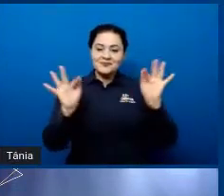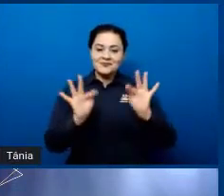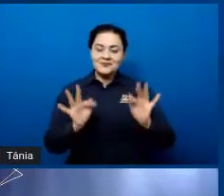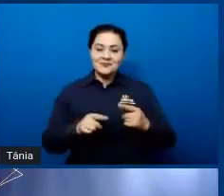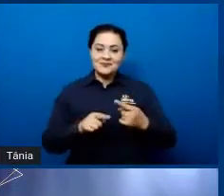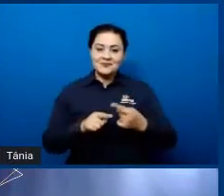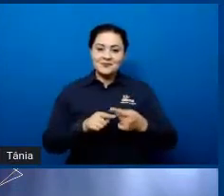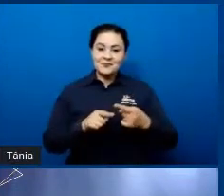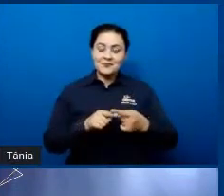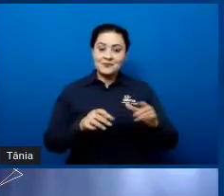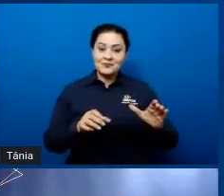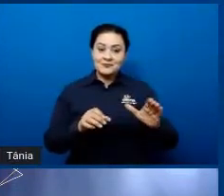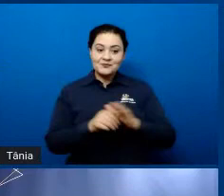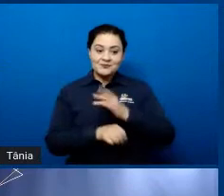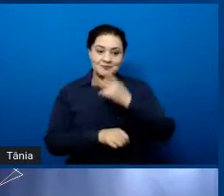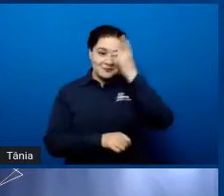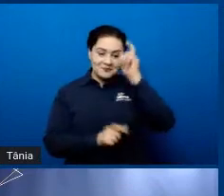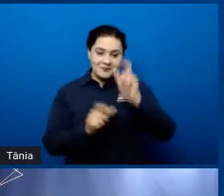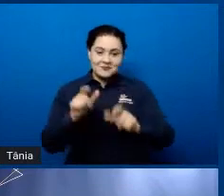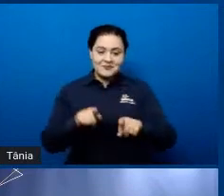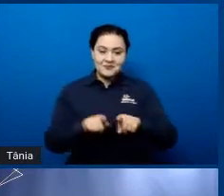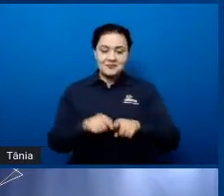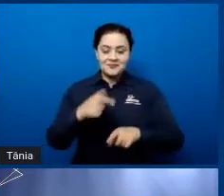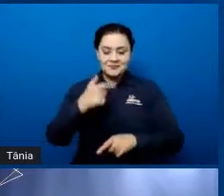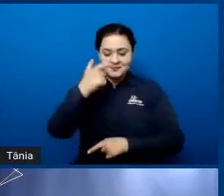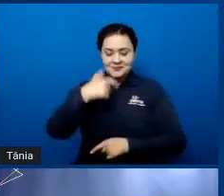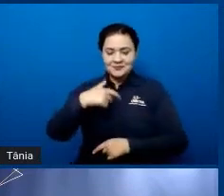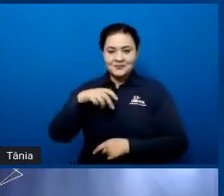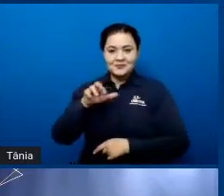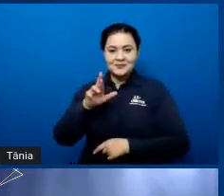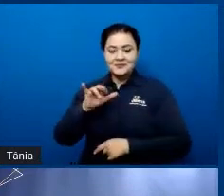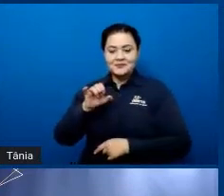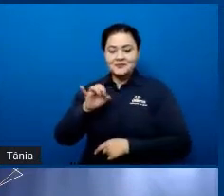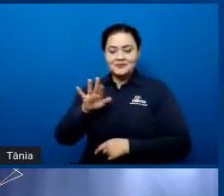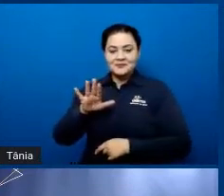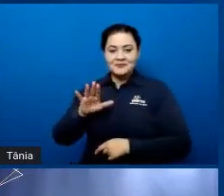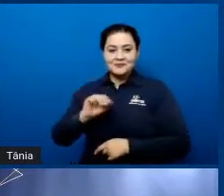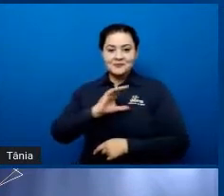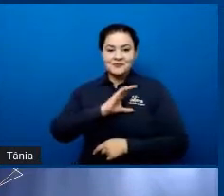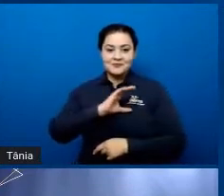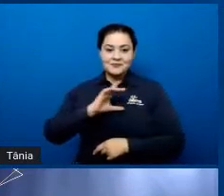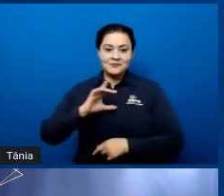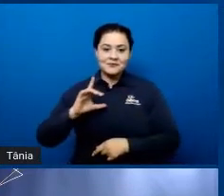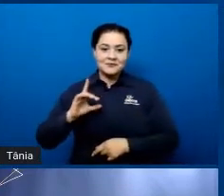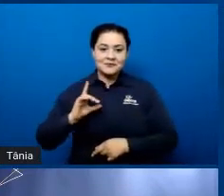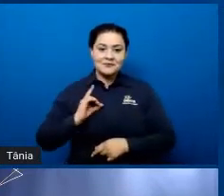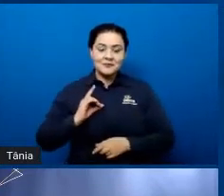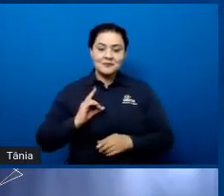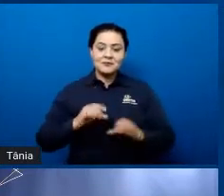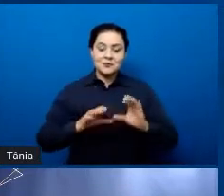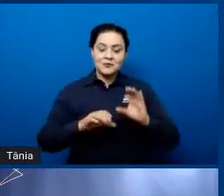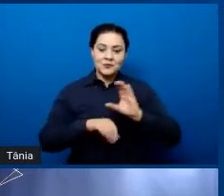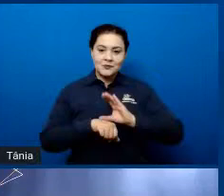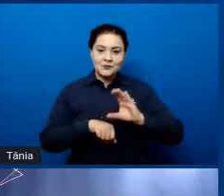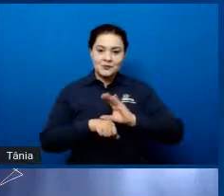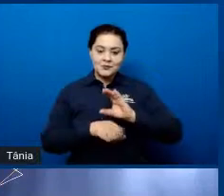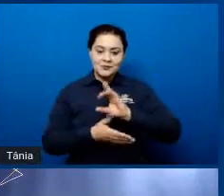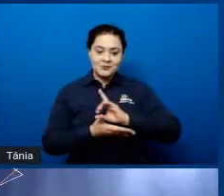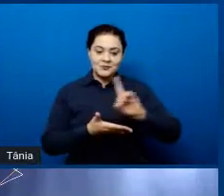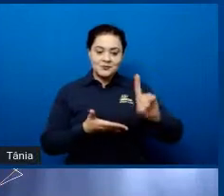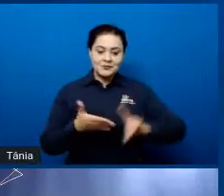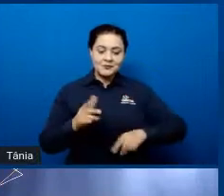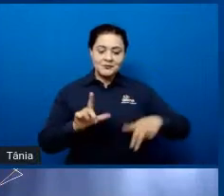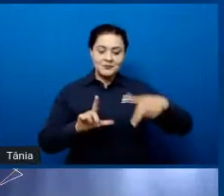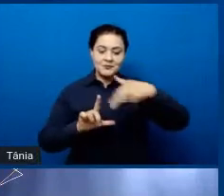tela está cheia. Eu sou a professora Cristiana, coordenadora do curso de Design de Animação da Uninter,